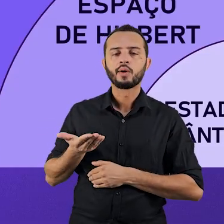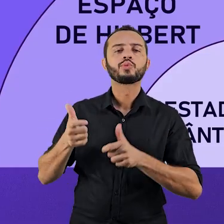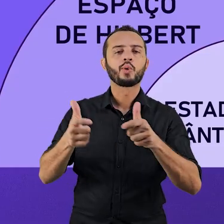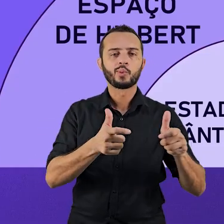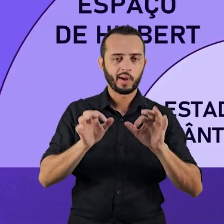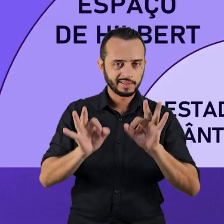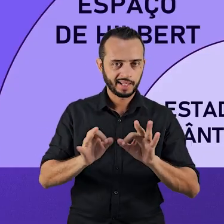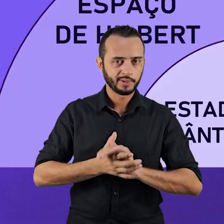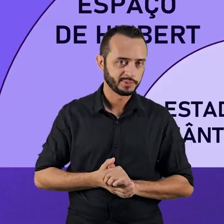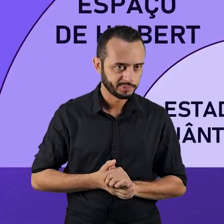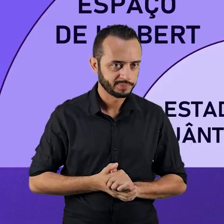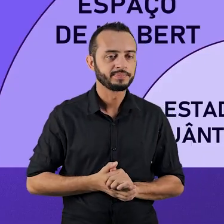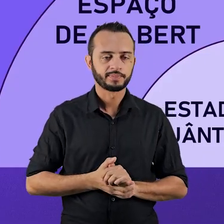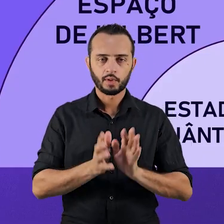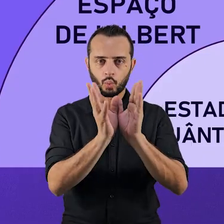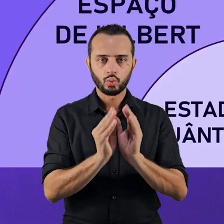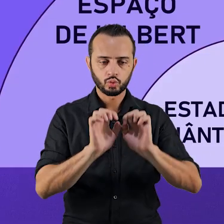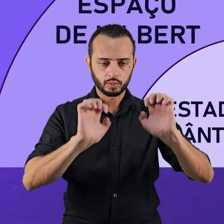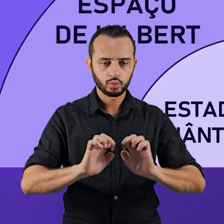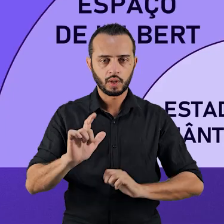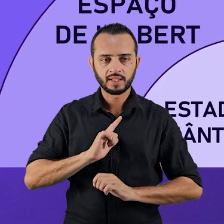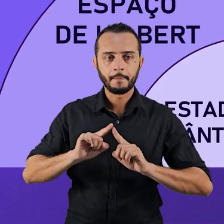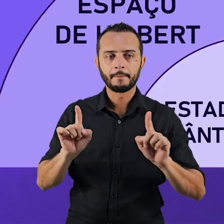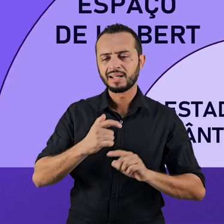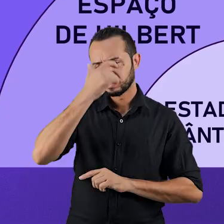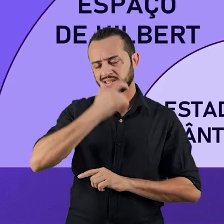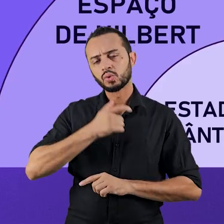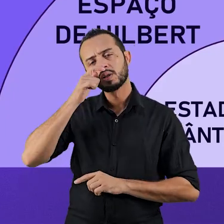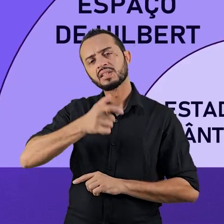num espaço, tá? Que é um conjunto com uma estrutura. Mas eu estou